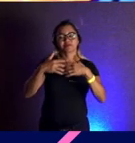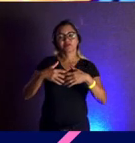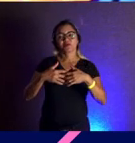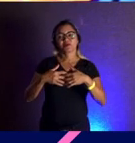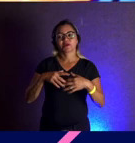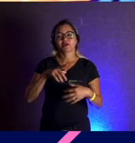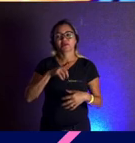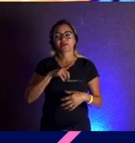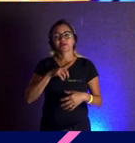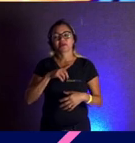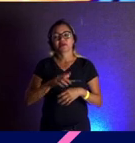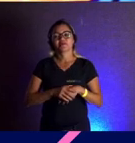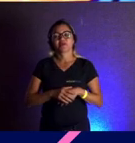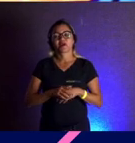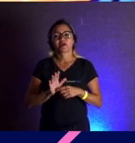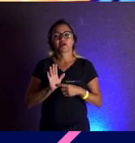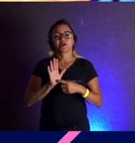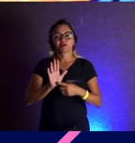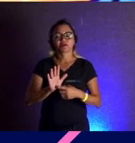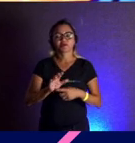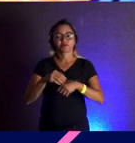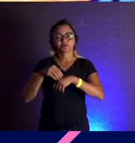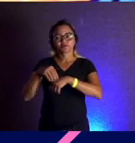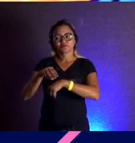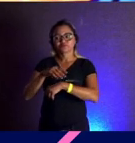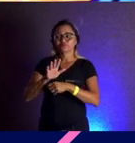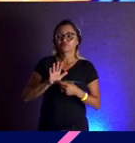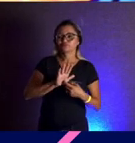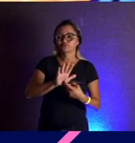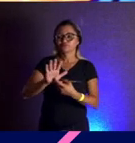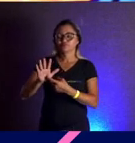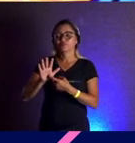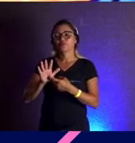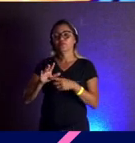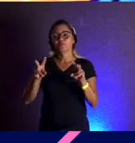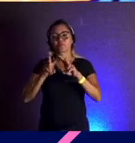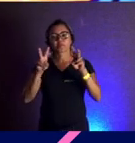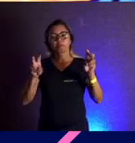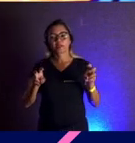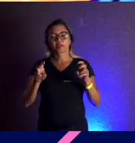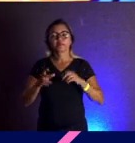fica, vai ficar disponível, eu acho, né? Mas, assim, essa questão